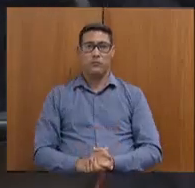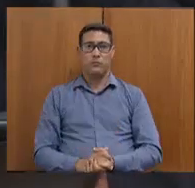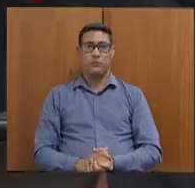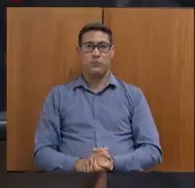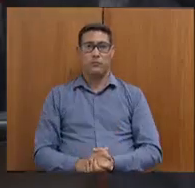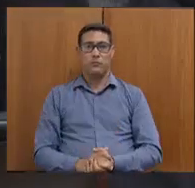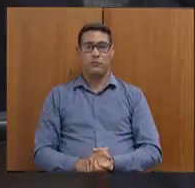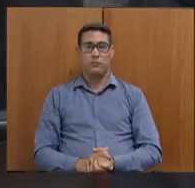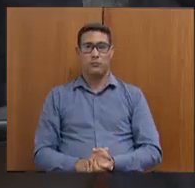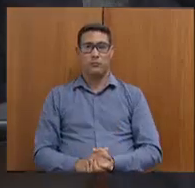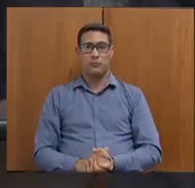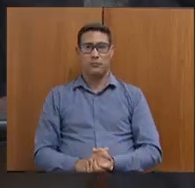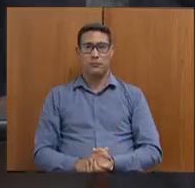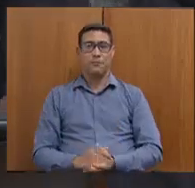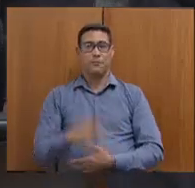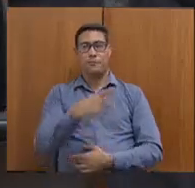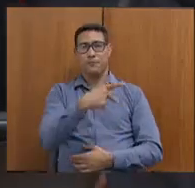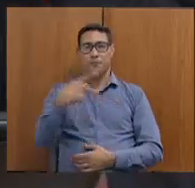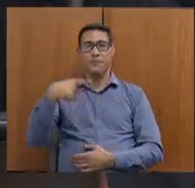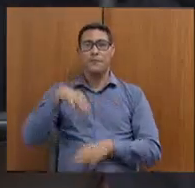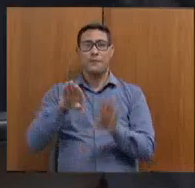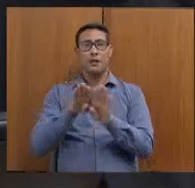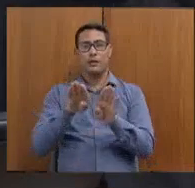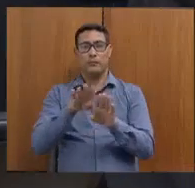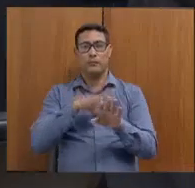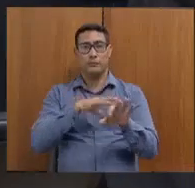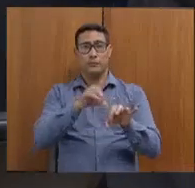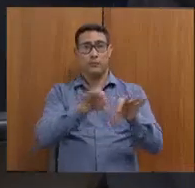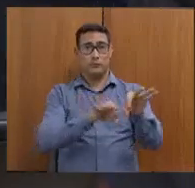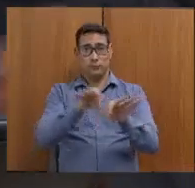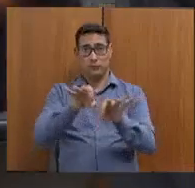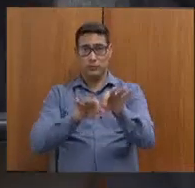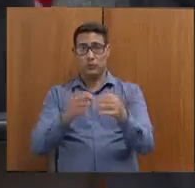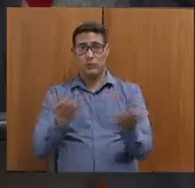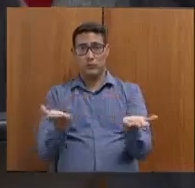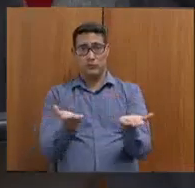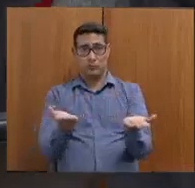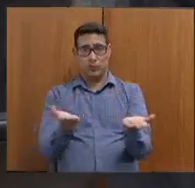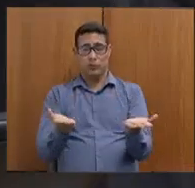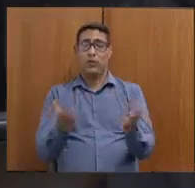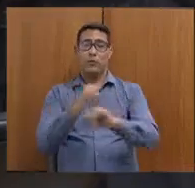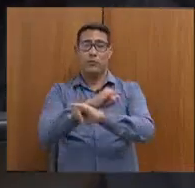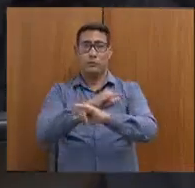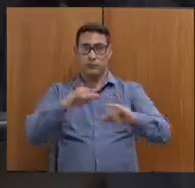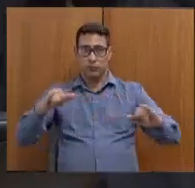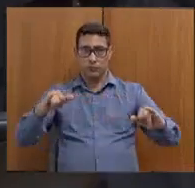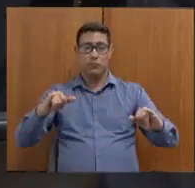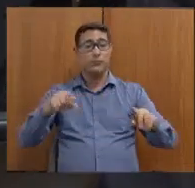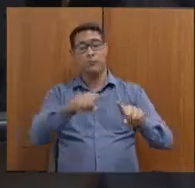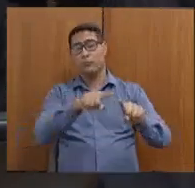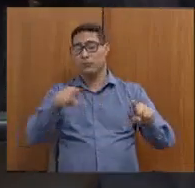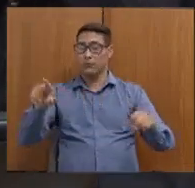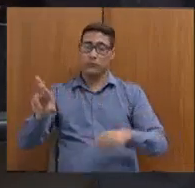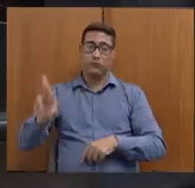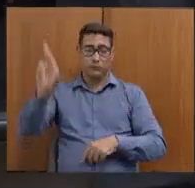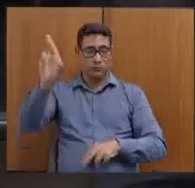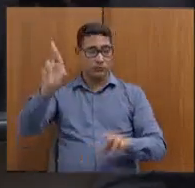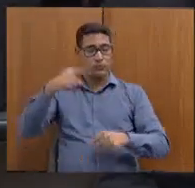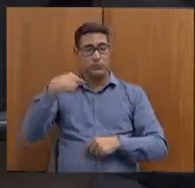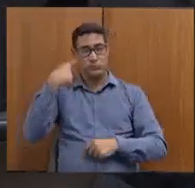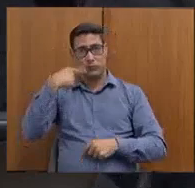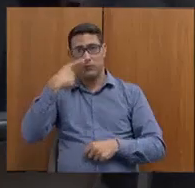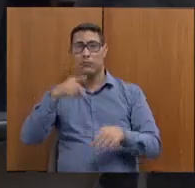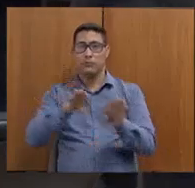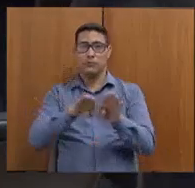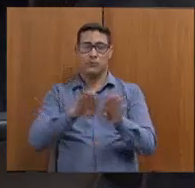A presidência, tendo em vista a organização dos trabalhos, comunica aos parlamentares e aos convidados que